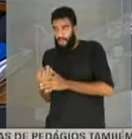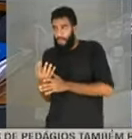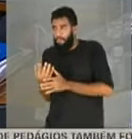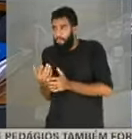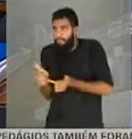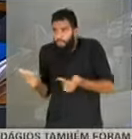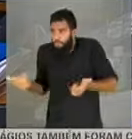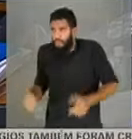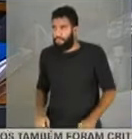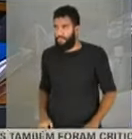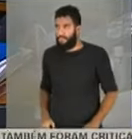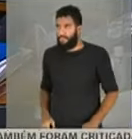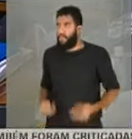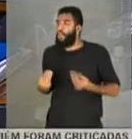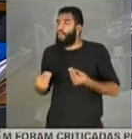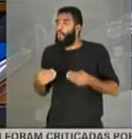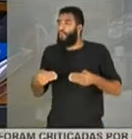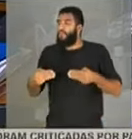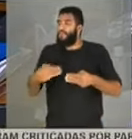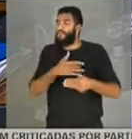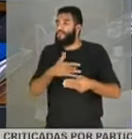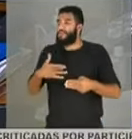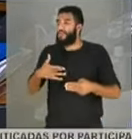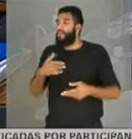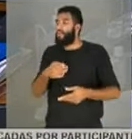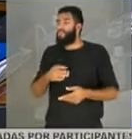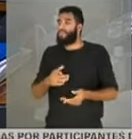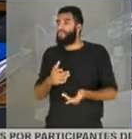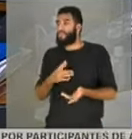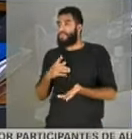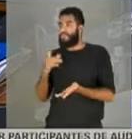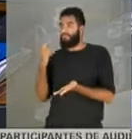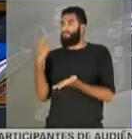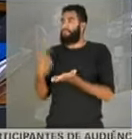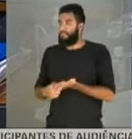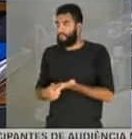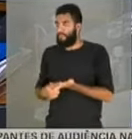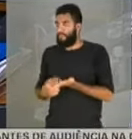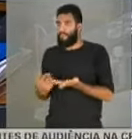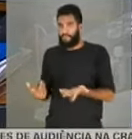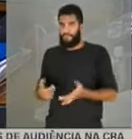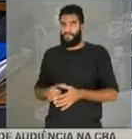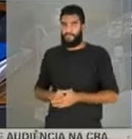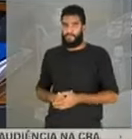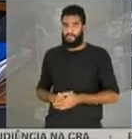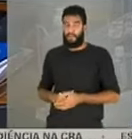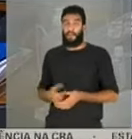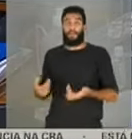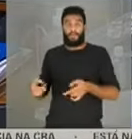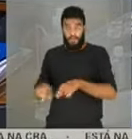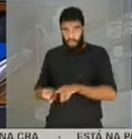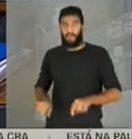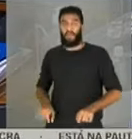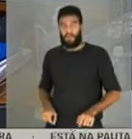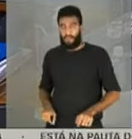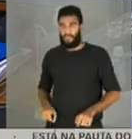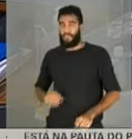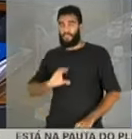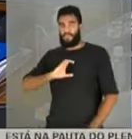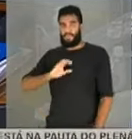existe. Como o Ministério da Saúde celebrou? E deixa estar, senhor presidente, senhor relator, que a